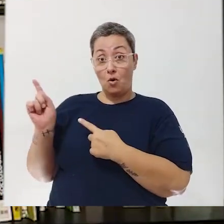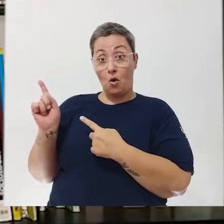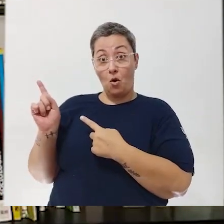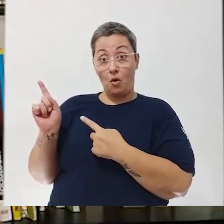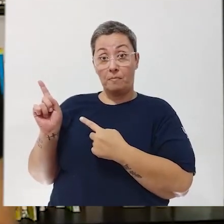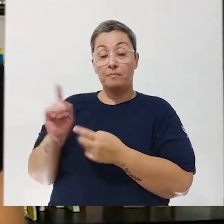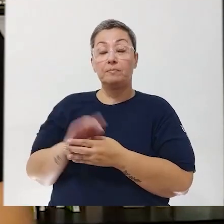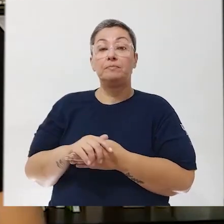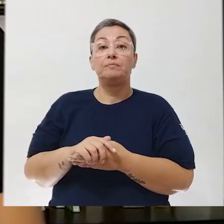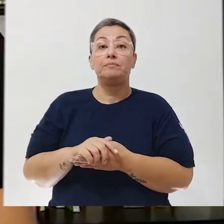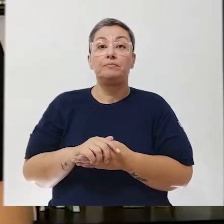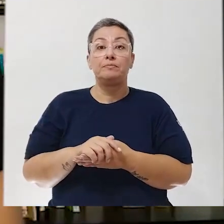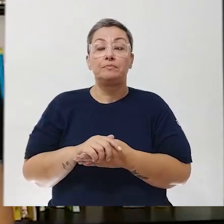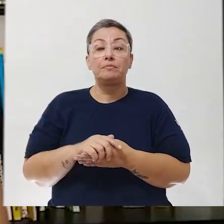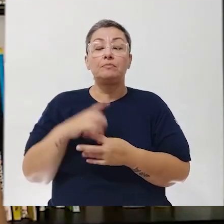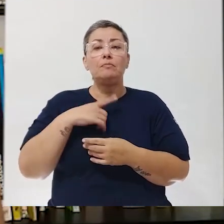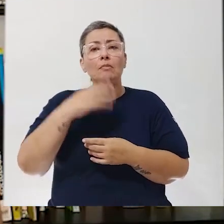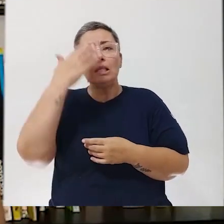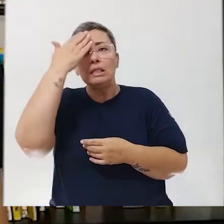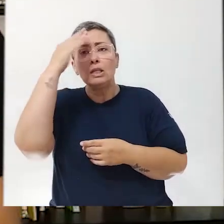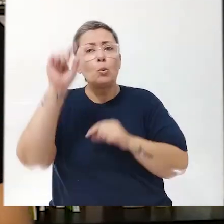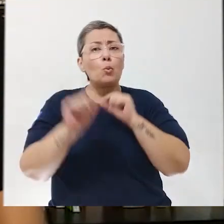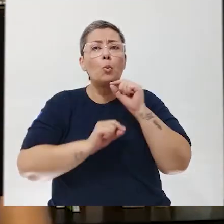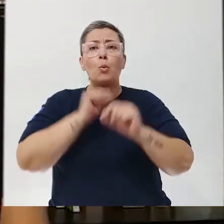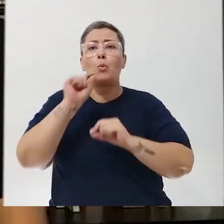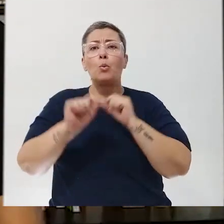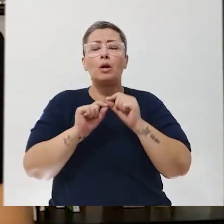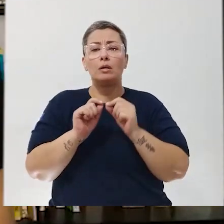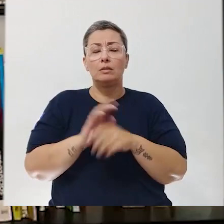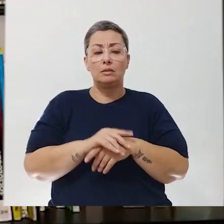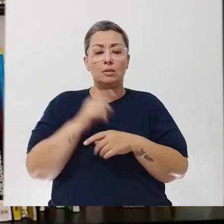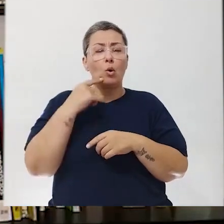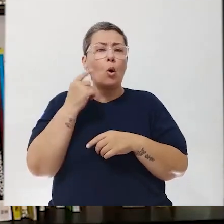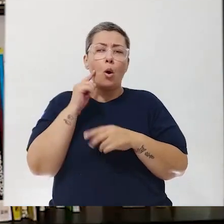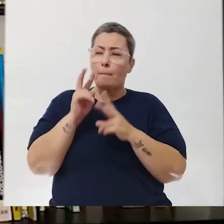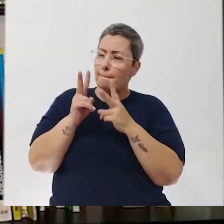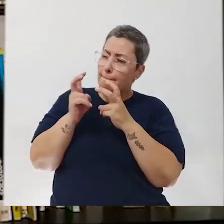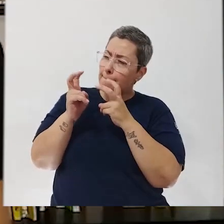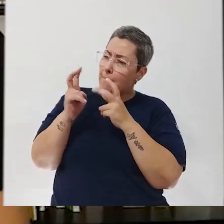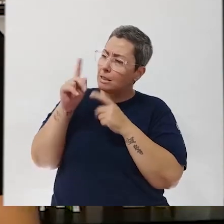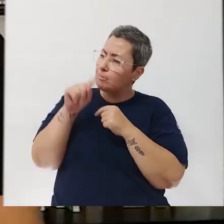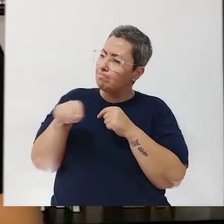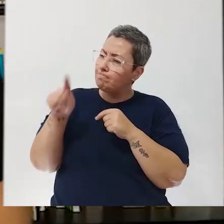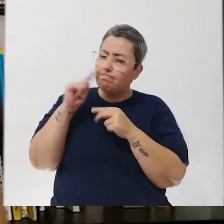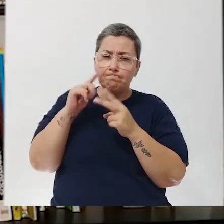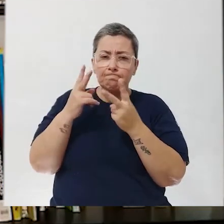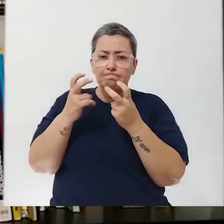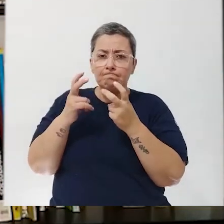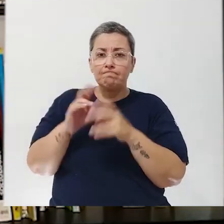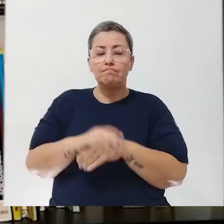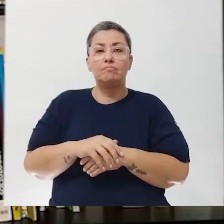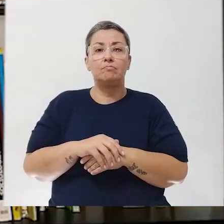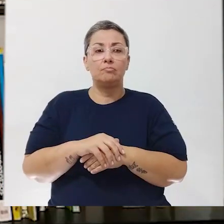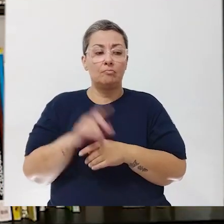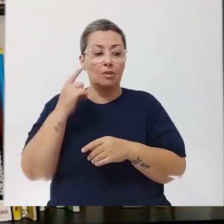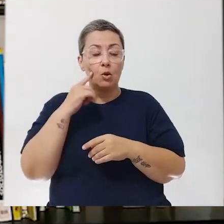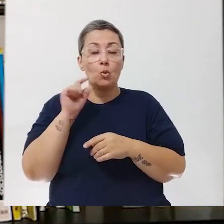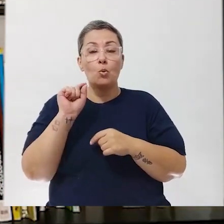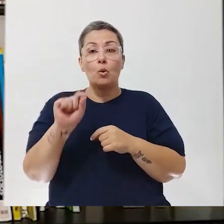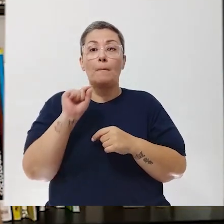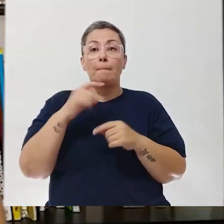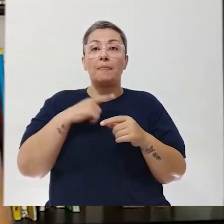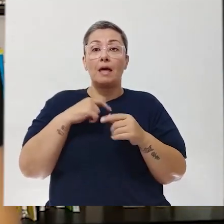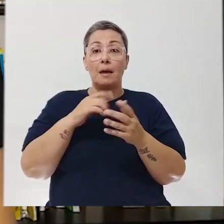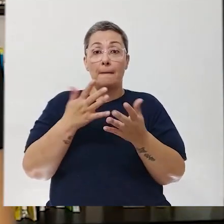imagem, dá uma olhadinha nessa imagem. Tenta entender o que ela está querendo dizer. Faz a leitura dessa imagem. Essa